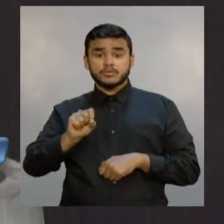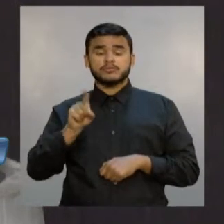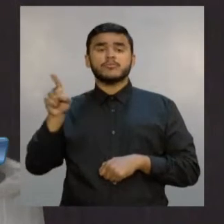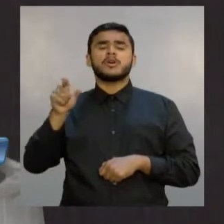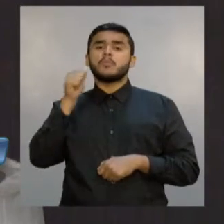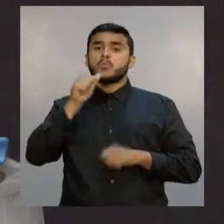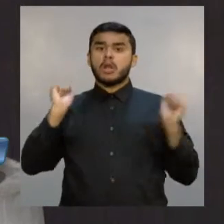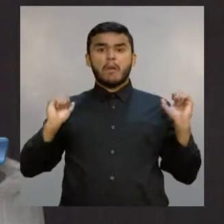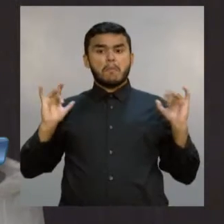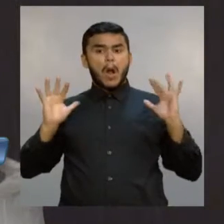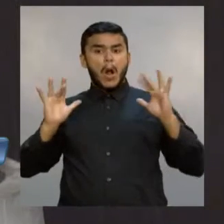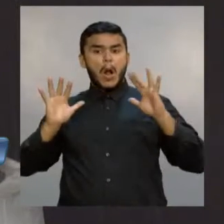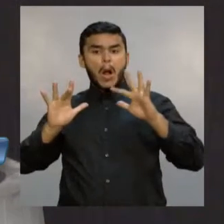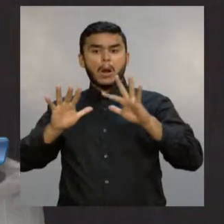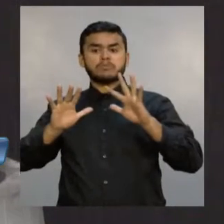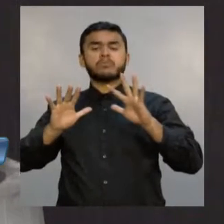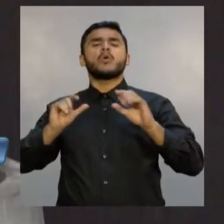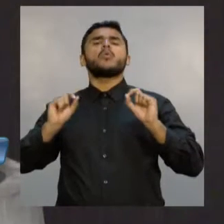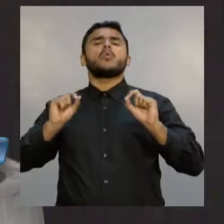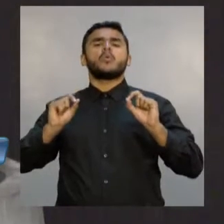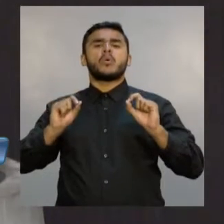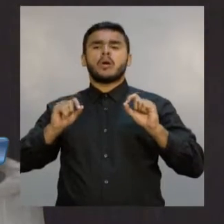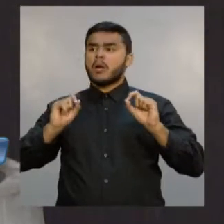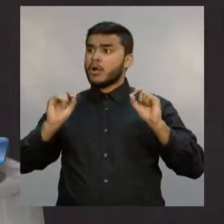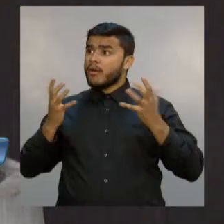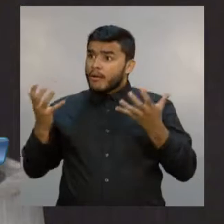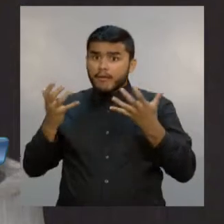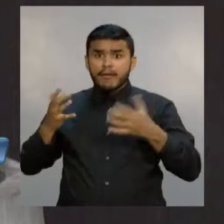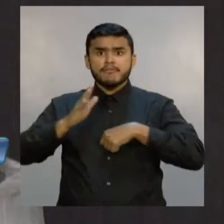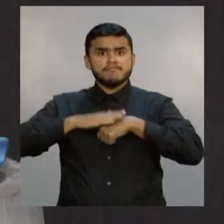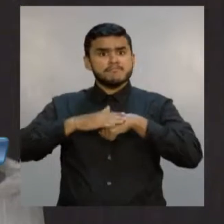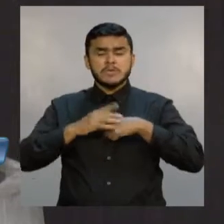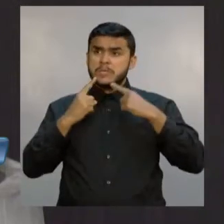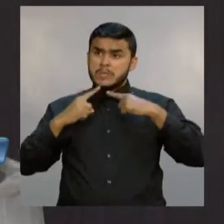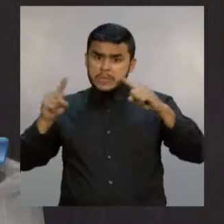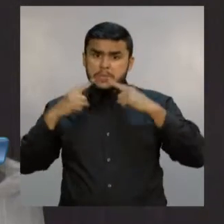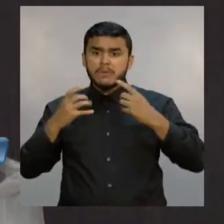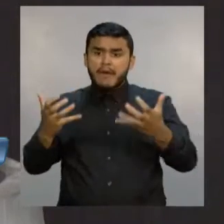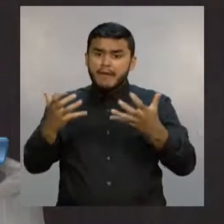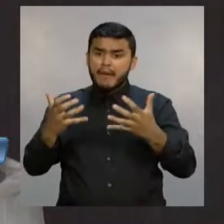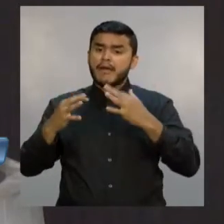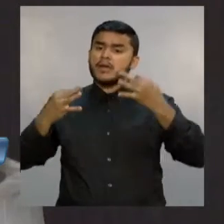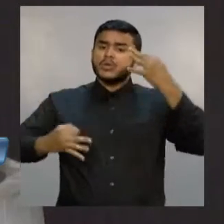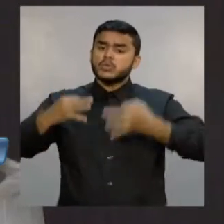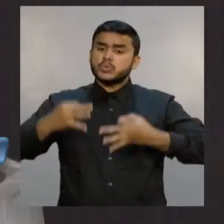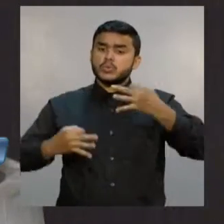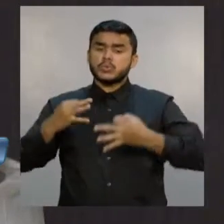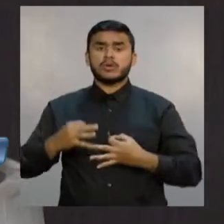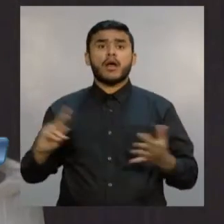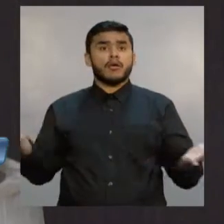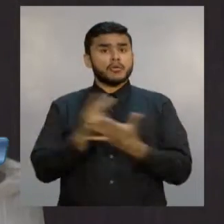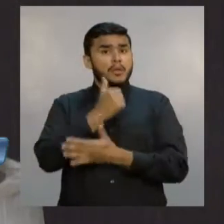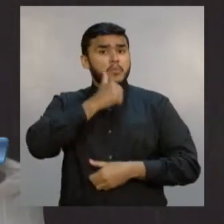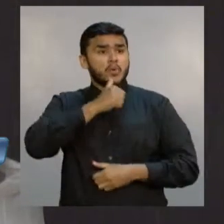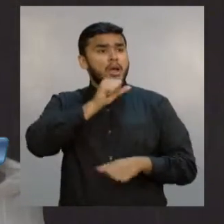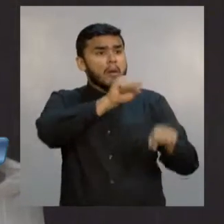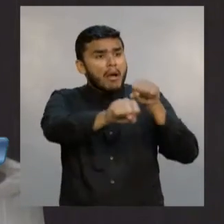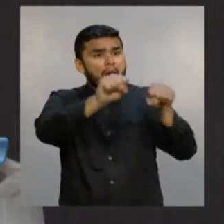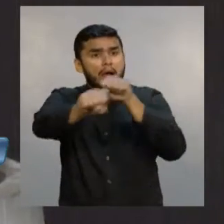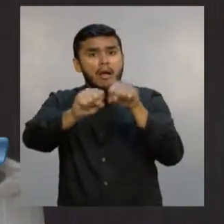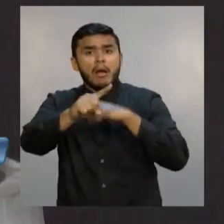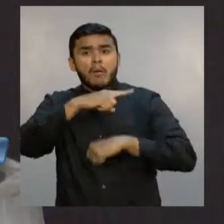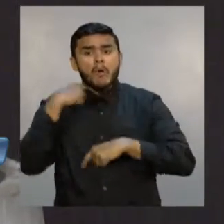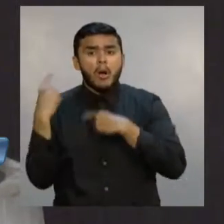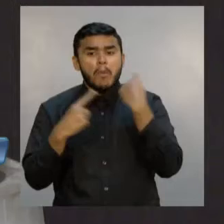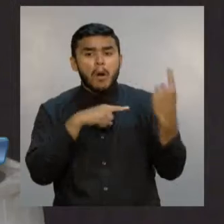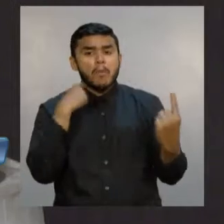mulheres assassinadas. Justiça às mulheres violentadas sexualmente e importunadas. Justiça às mulheres que foram